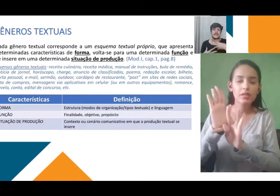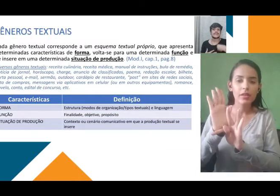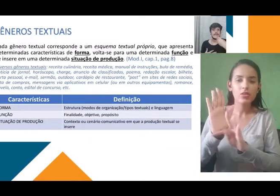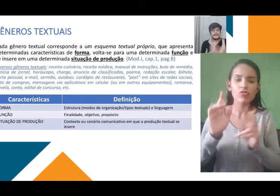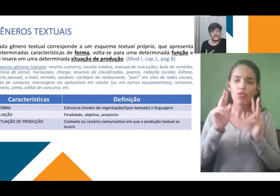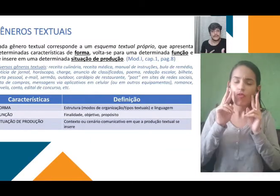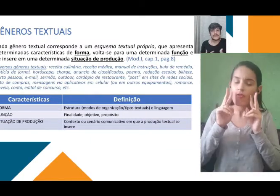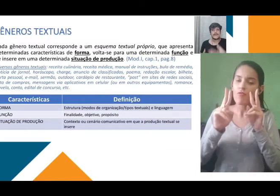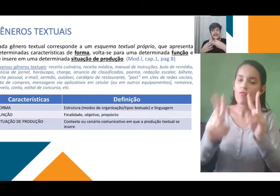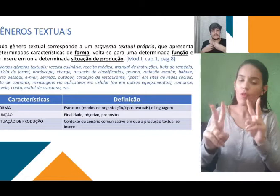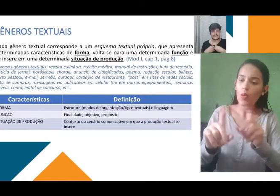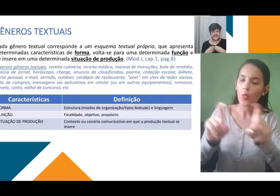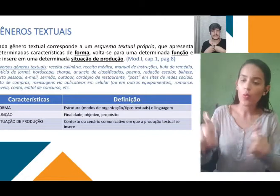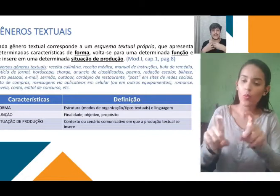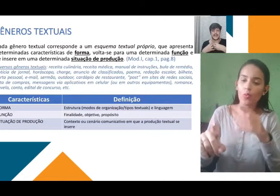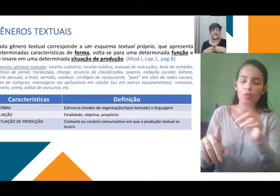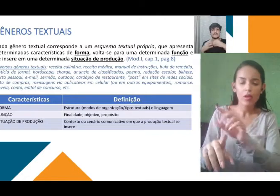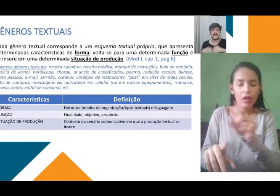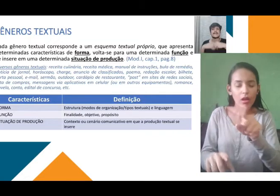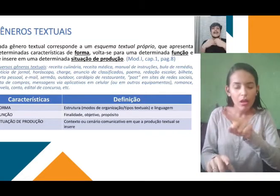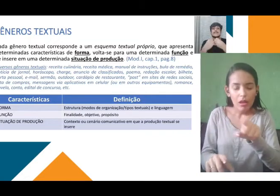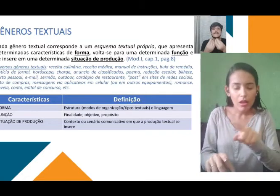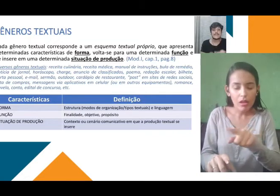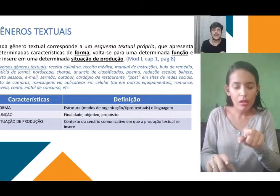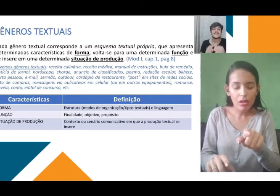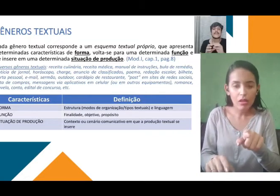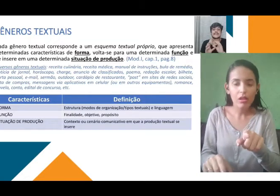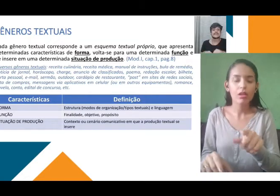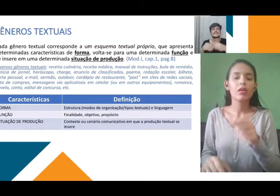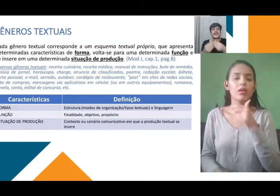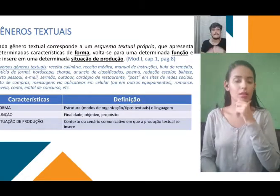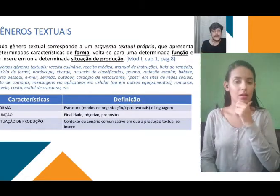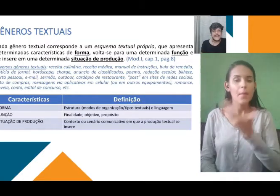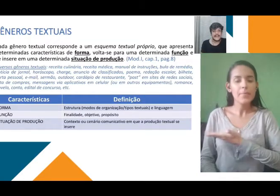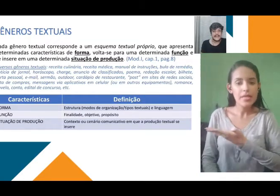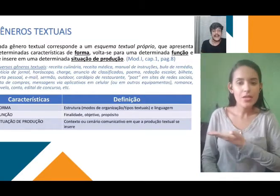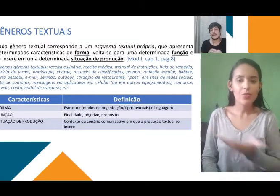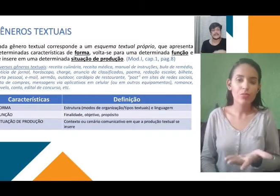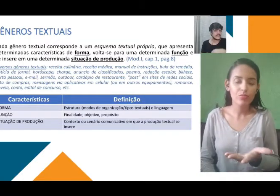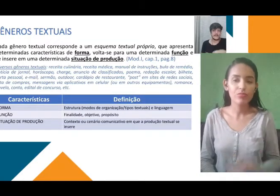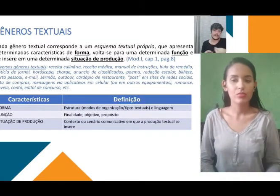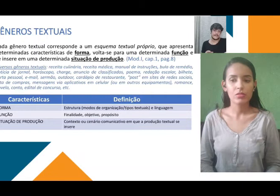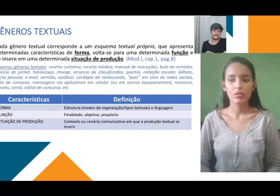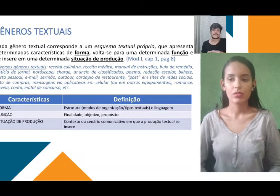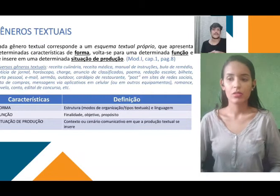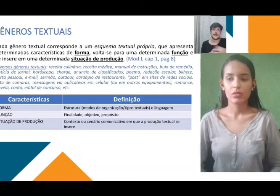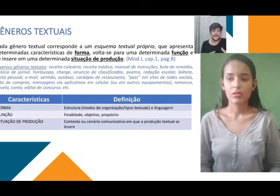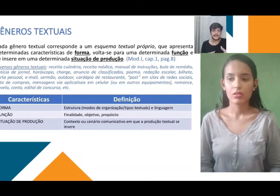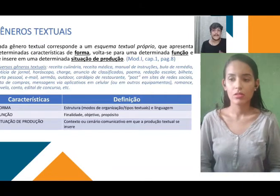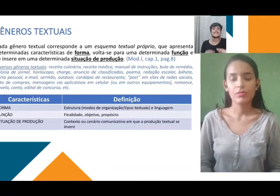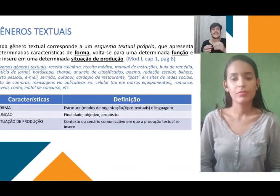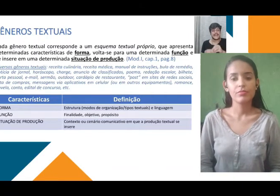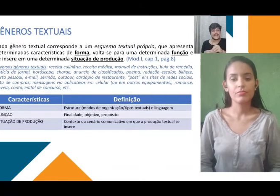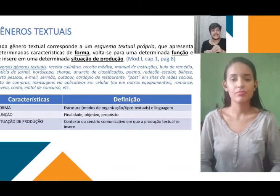é ou seu amigo, né? Então é você na sua rede para as pessoas que são seus amigos ali. Agora, se você tem um perfil profissional,